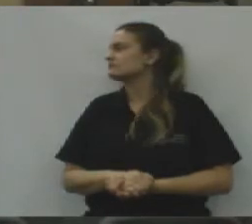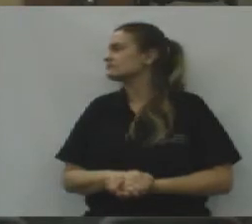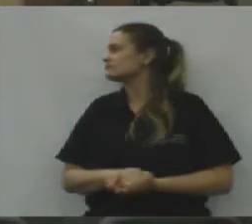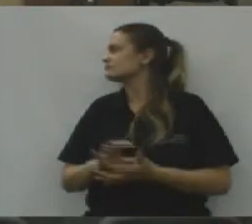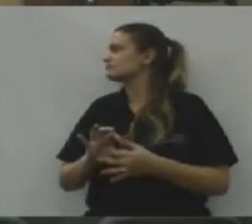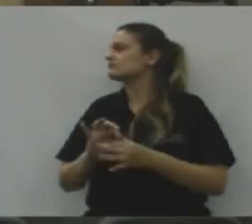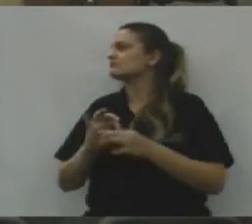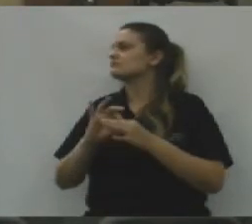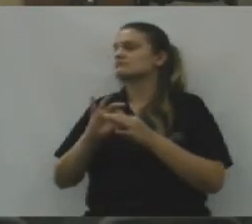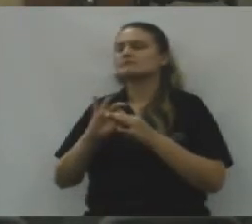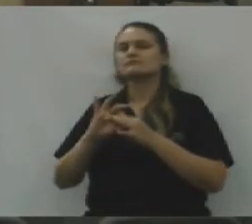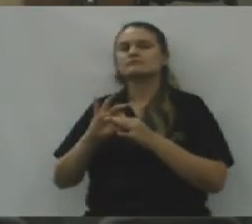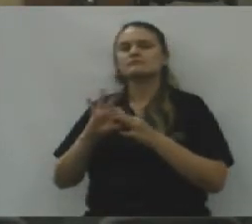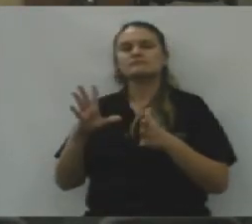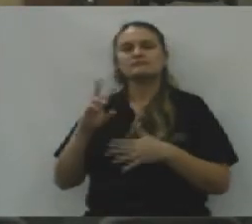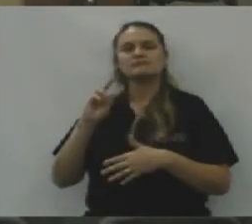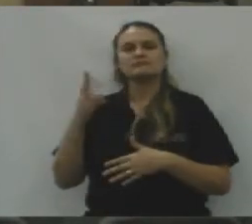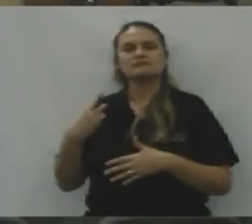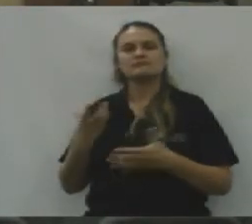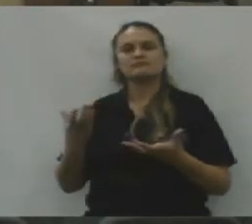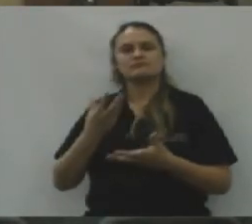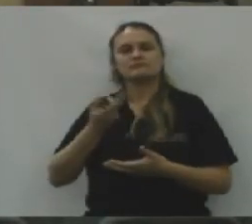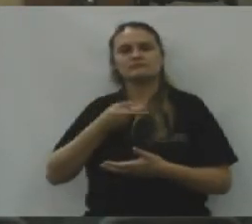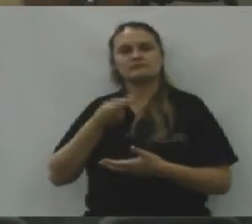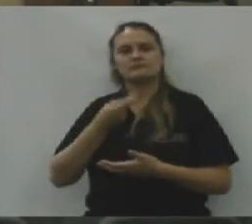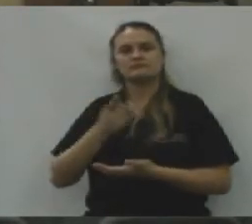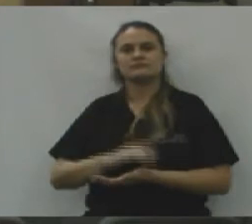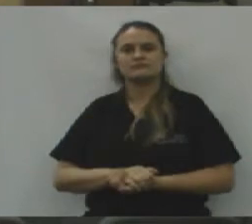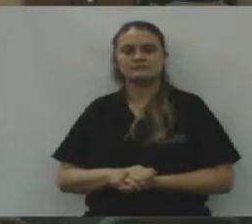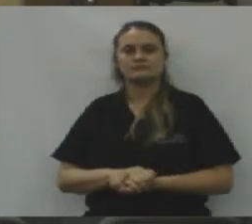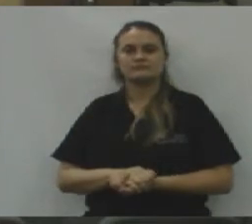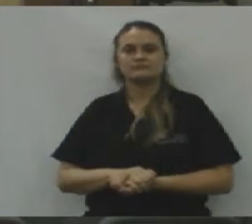Continua livre a palavra ainda aos vereadores.